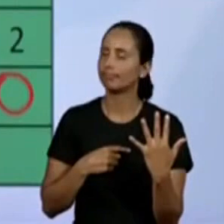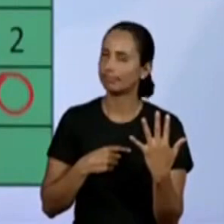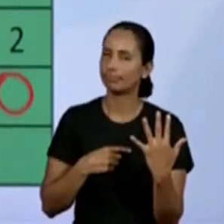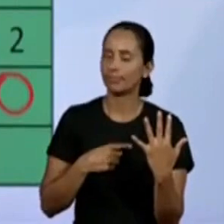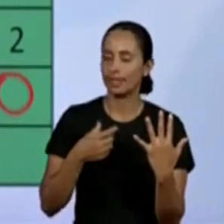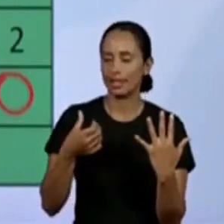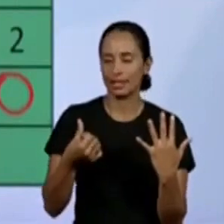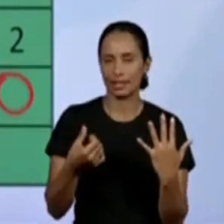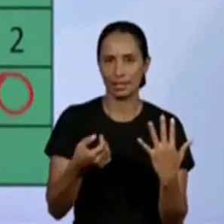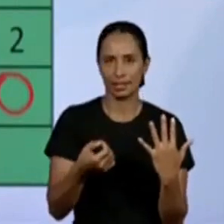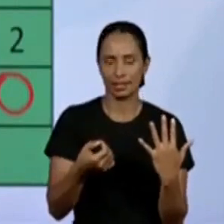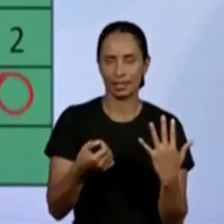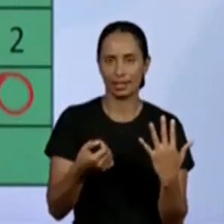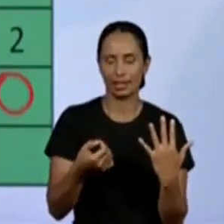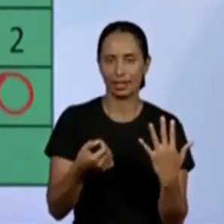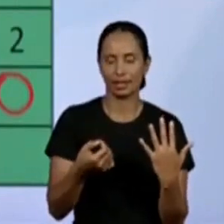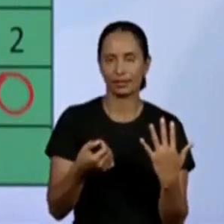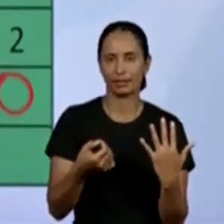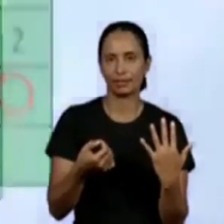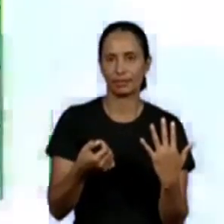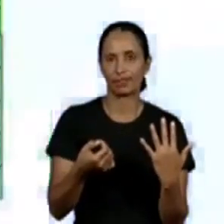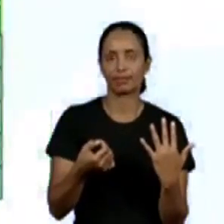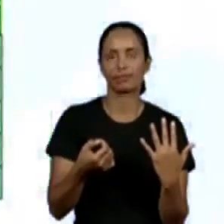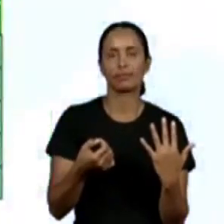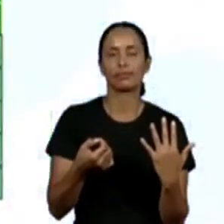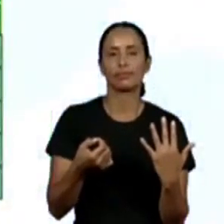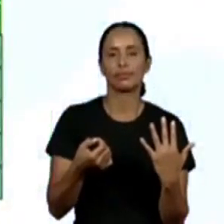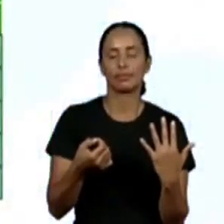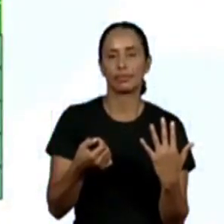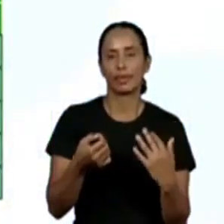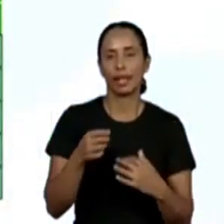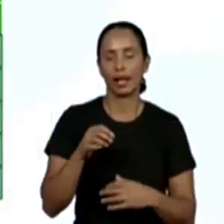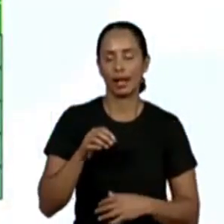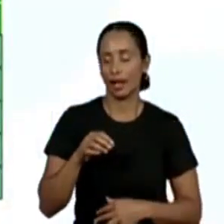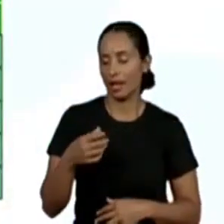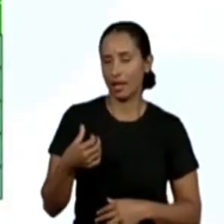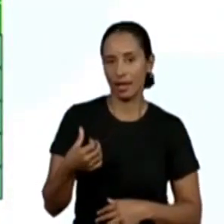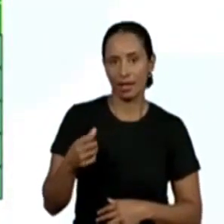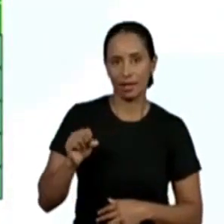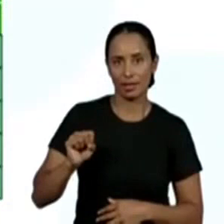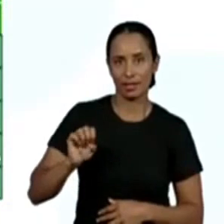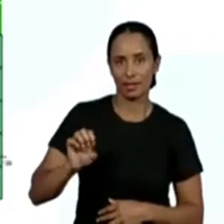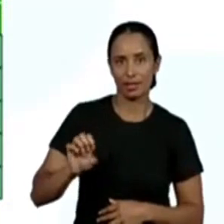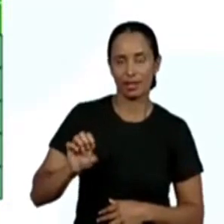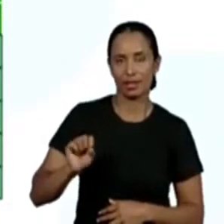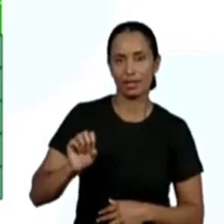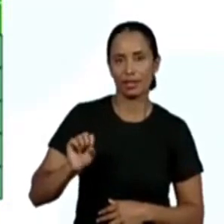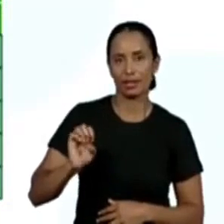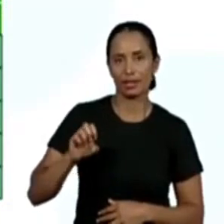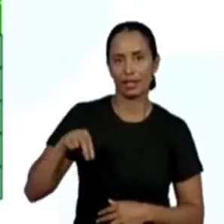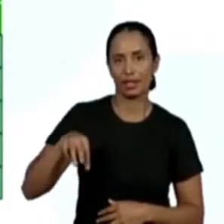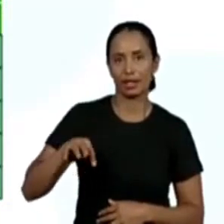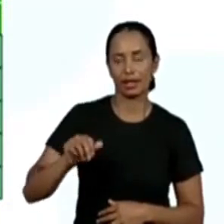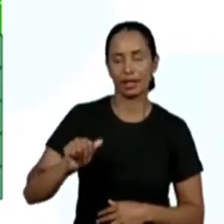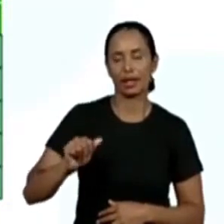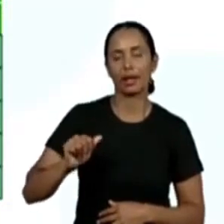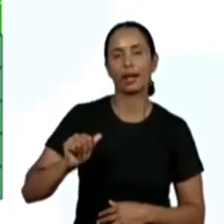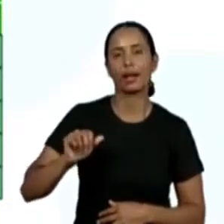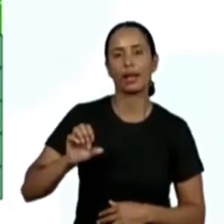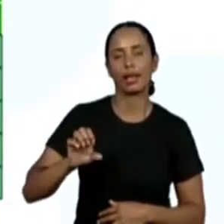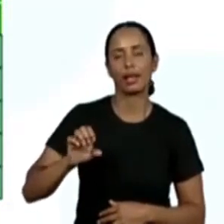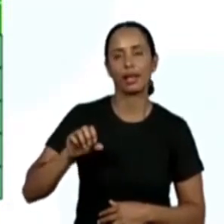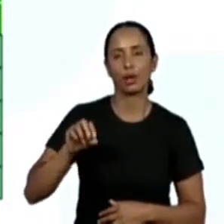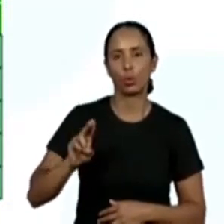e 1.000. Beleza, fiz ele. Vamos ver os próximos, ó. O próximo que eu escrevi foi